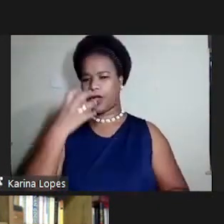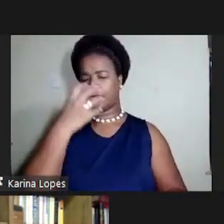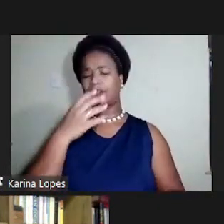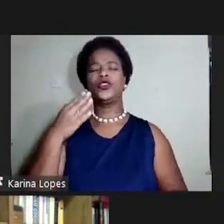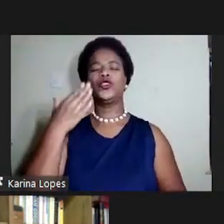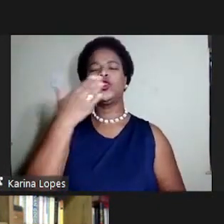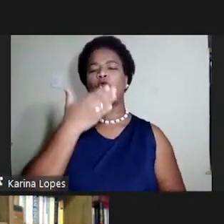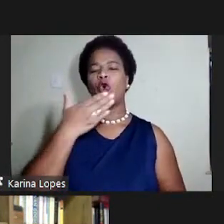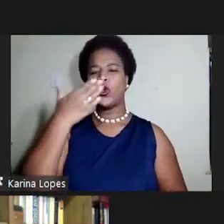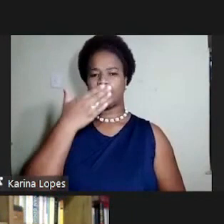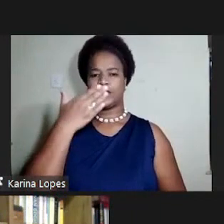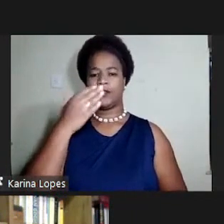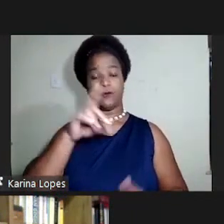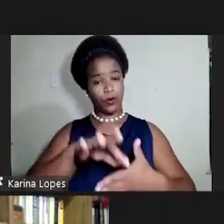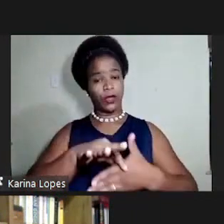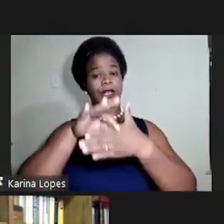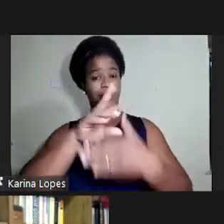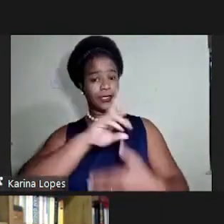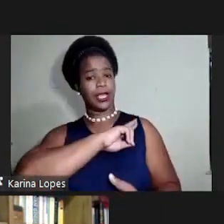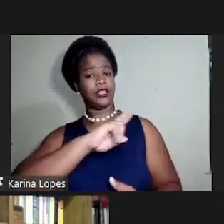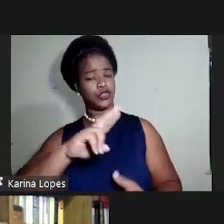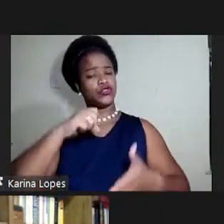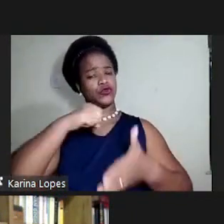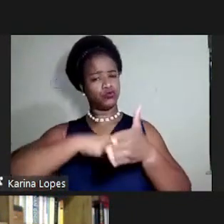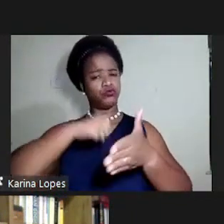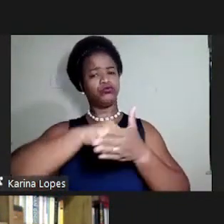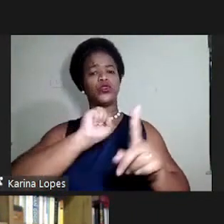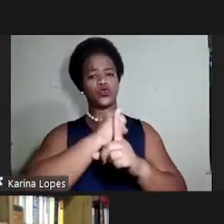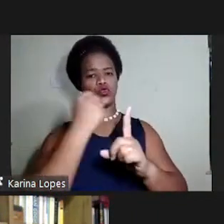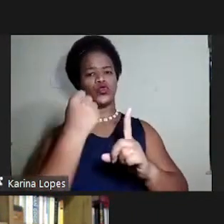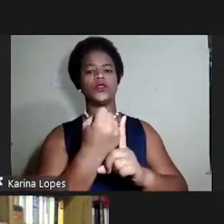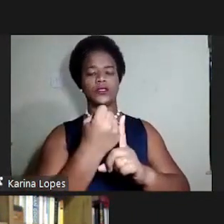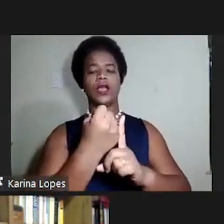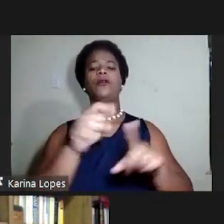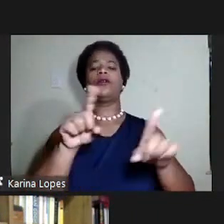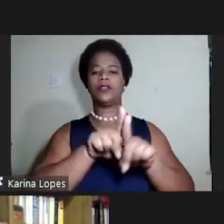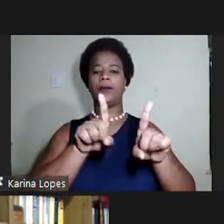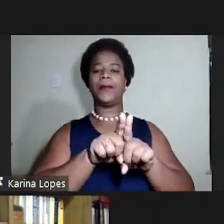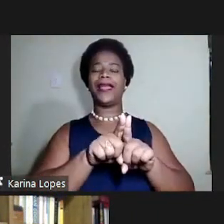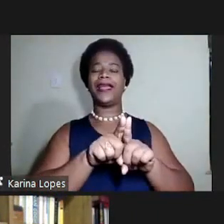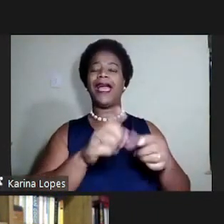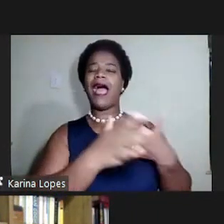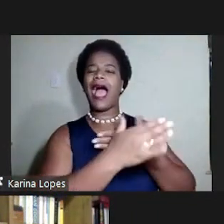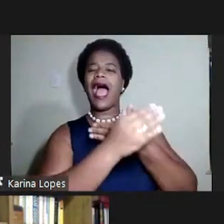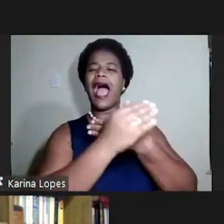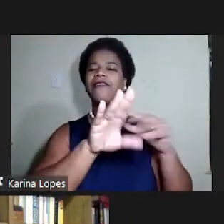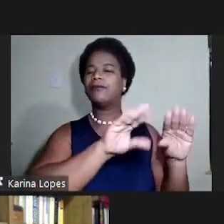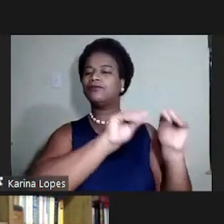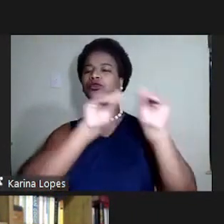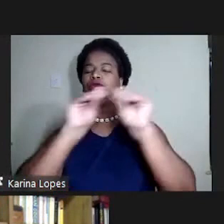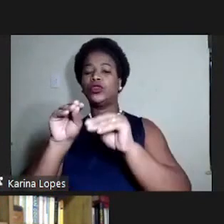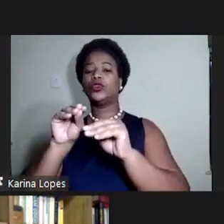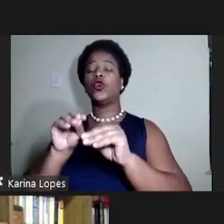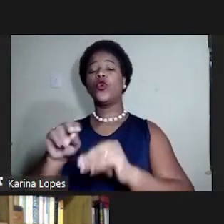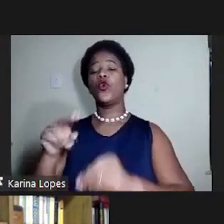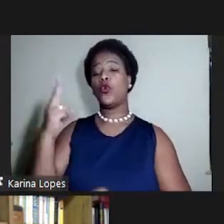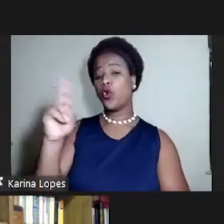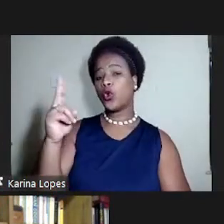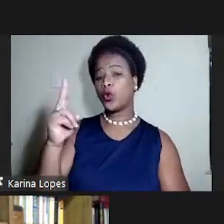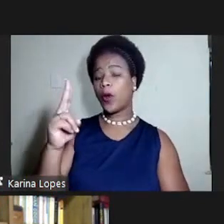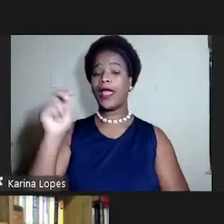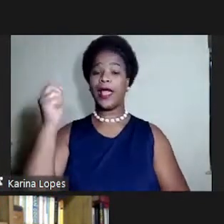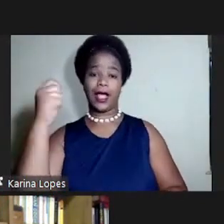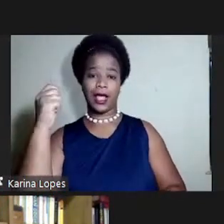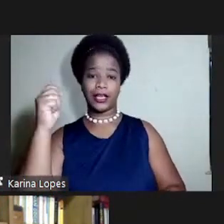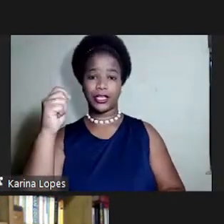líder religioso engajado em lutas sociais, ave migratória, que voou também pelo Uruguai, Argentina, Alemanha e Suíça, entre